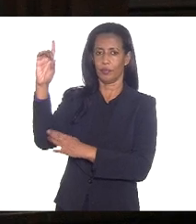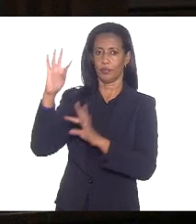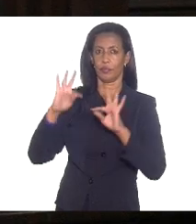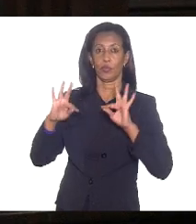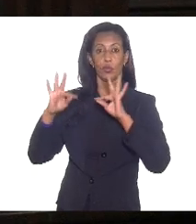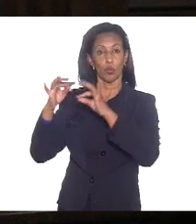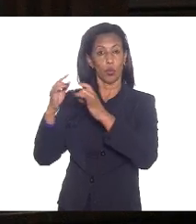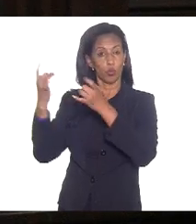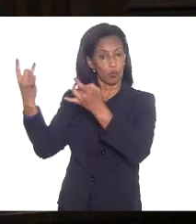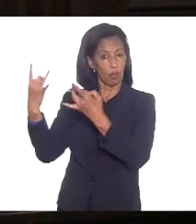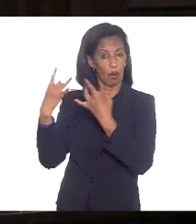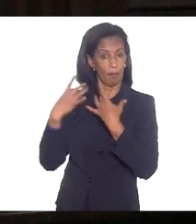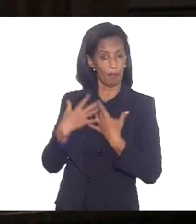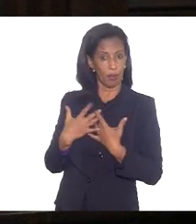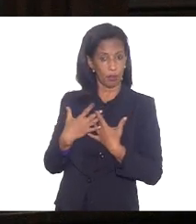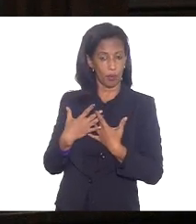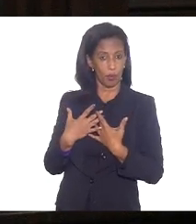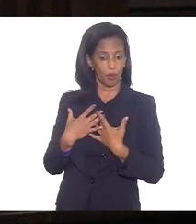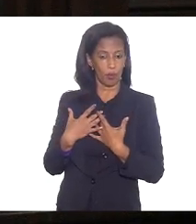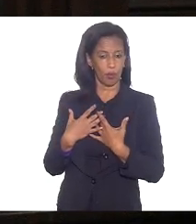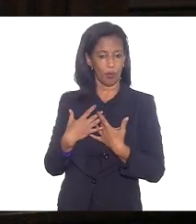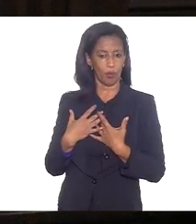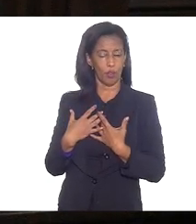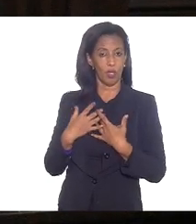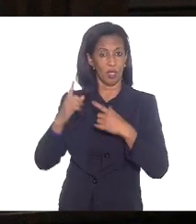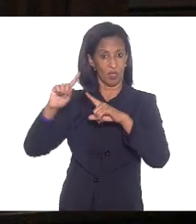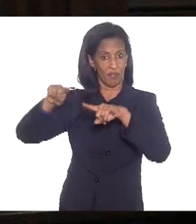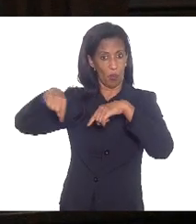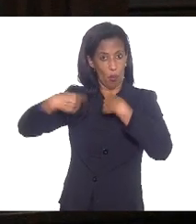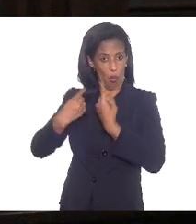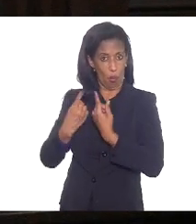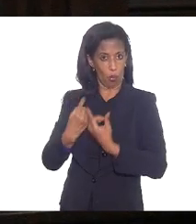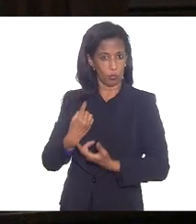vos abandonam e se erguem contra vós,